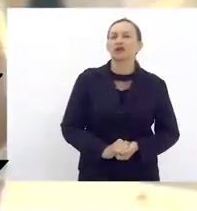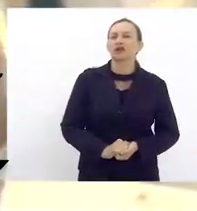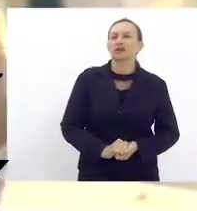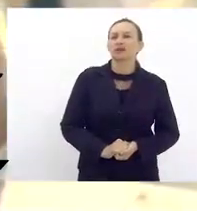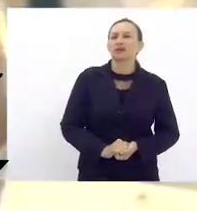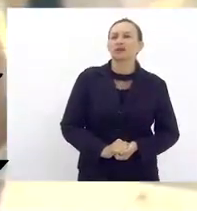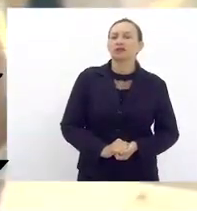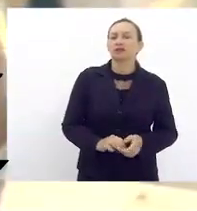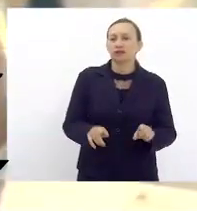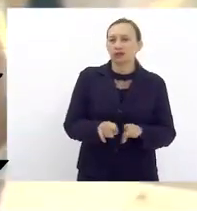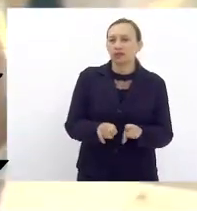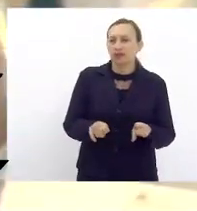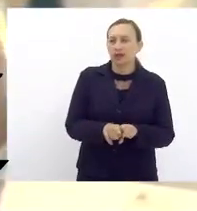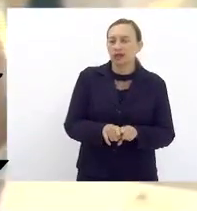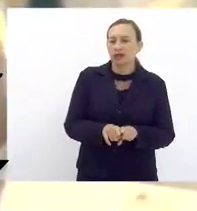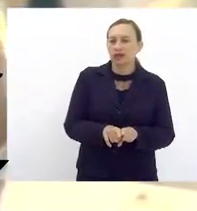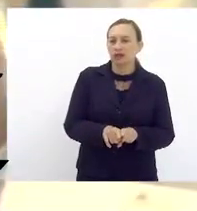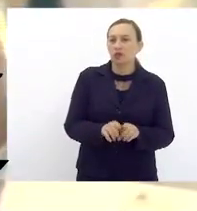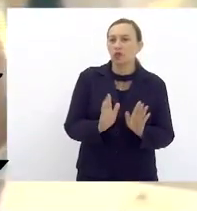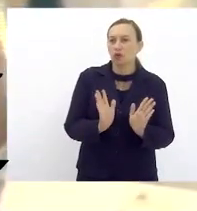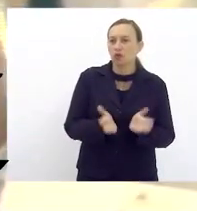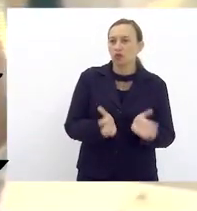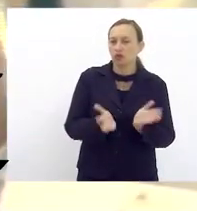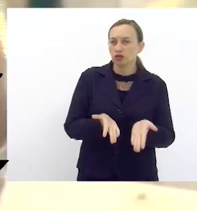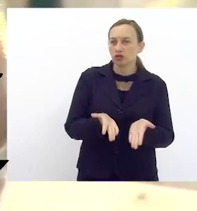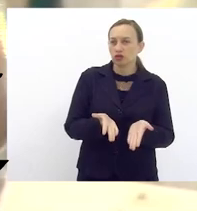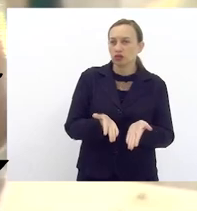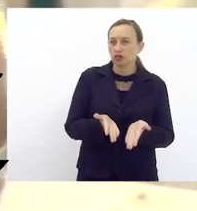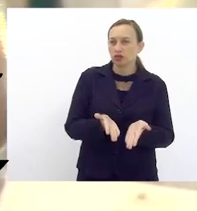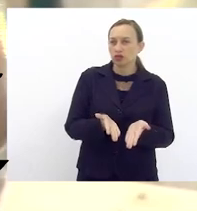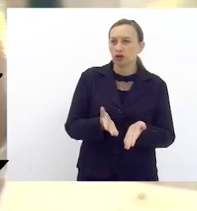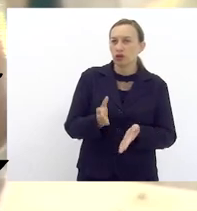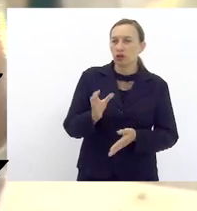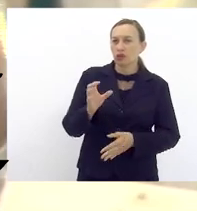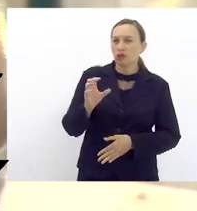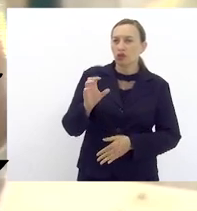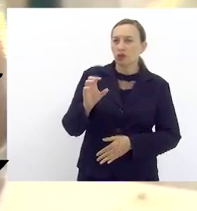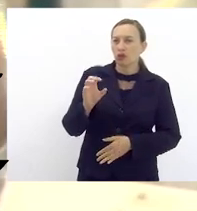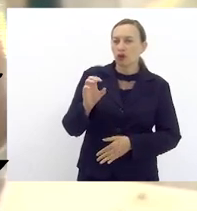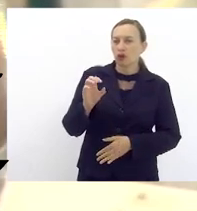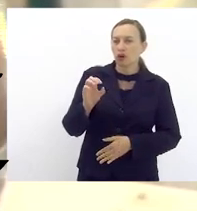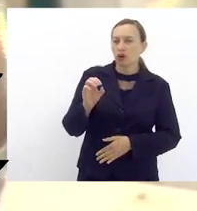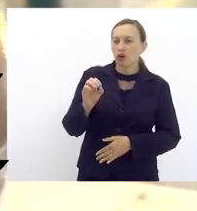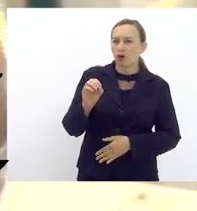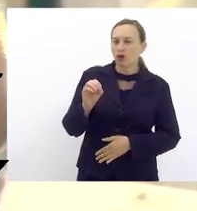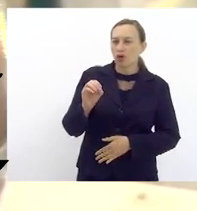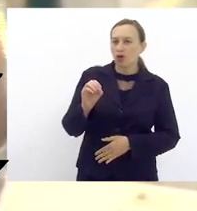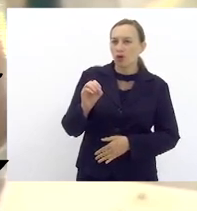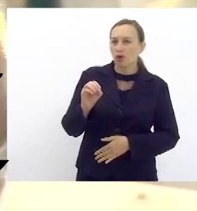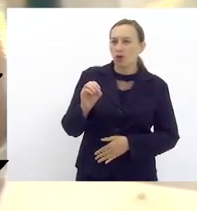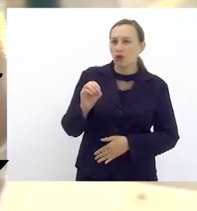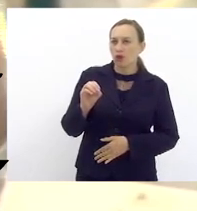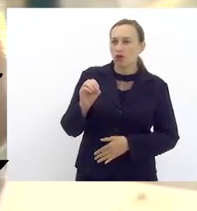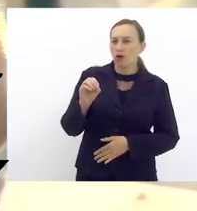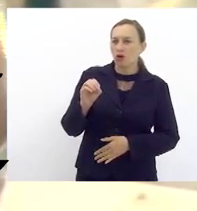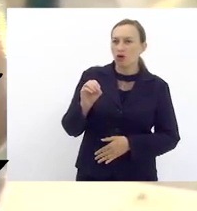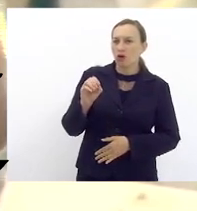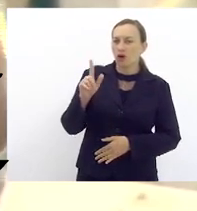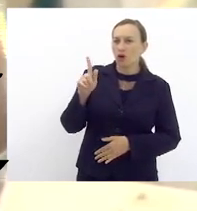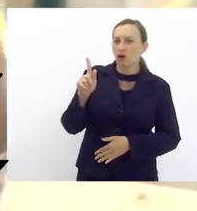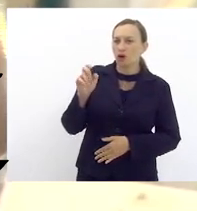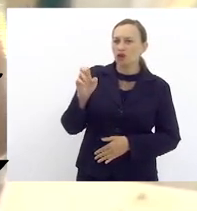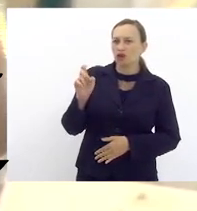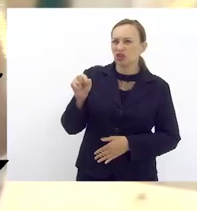temos aqui hoje operlem hoje as